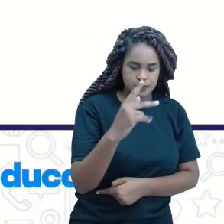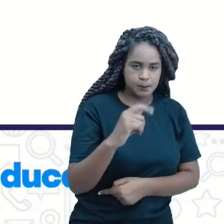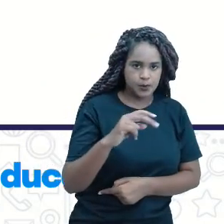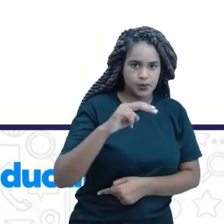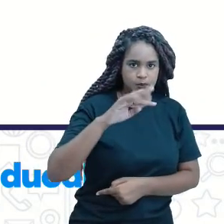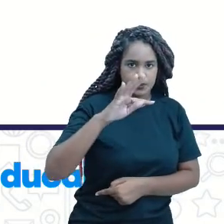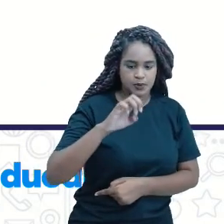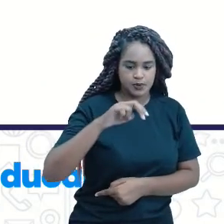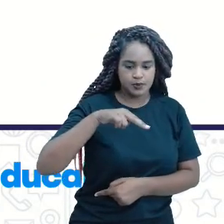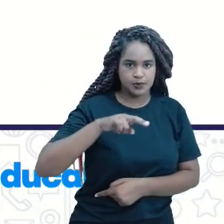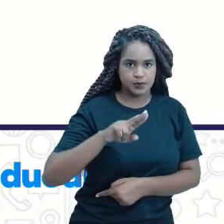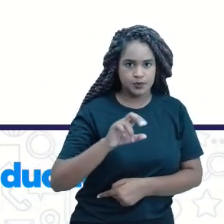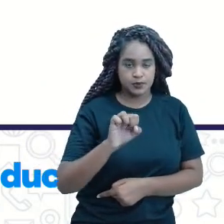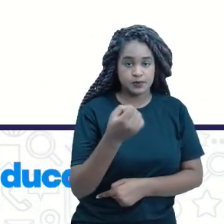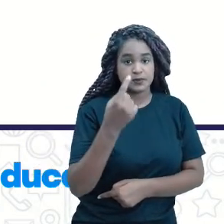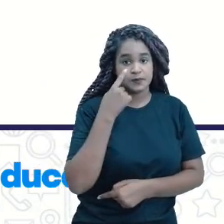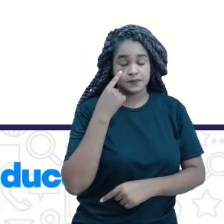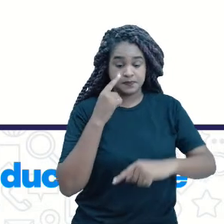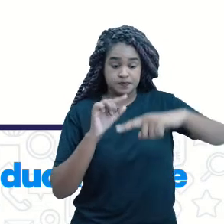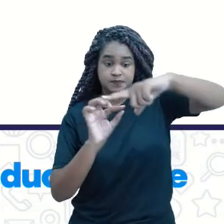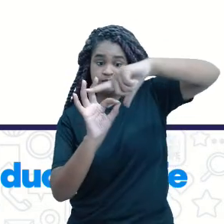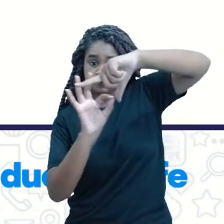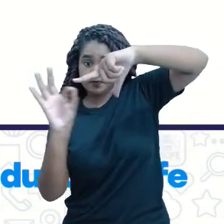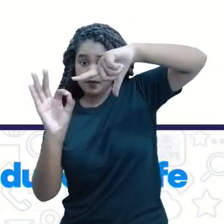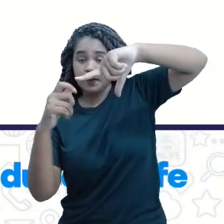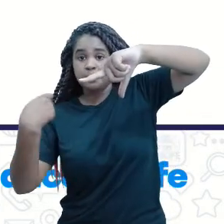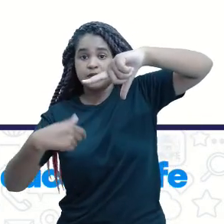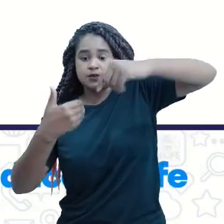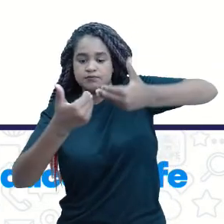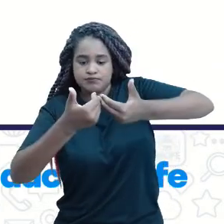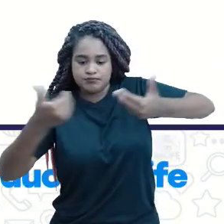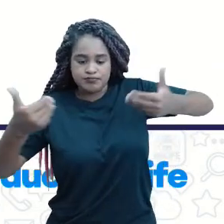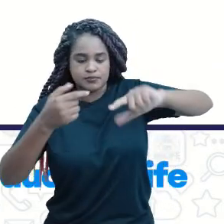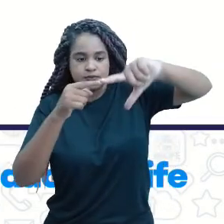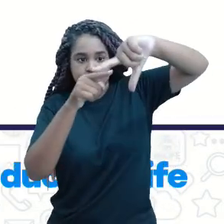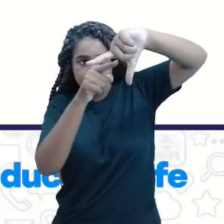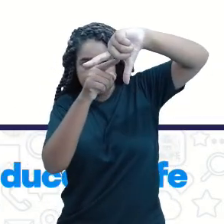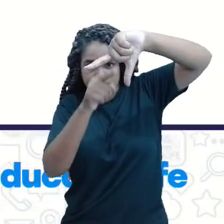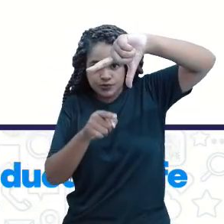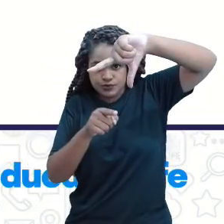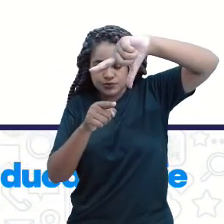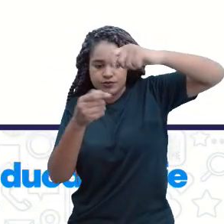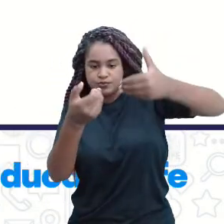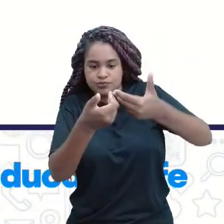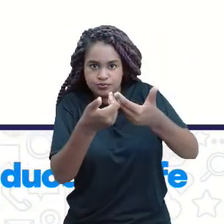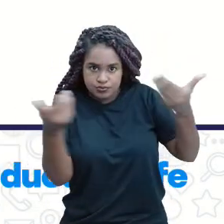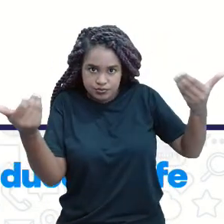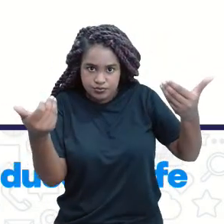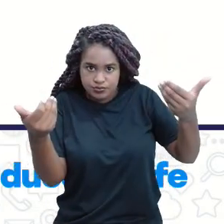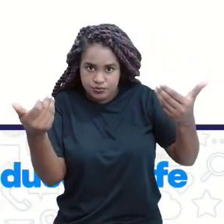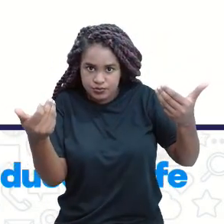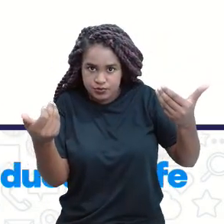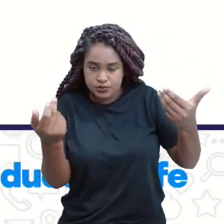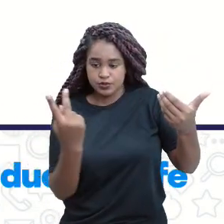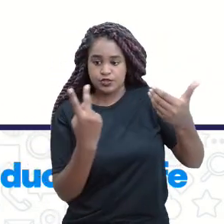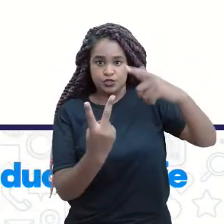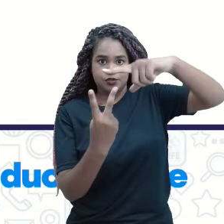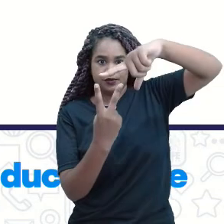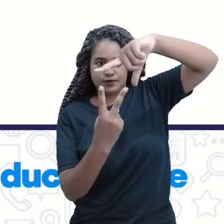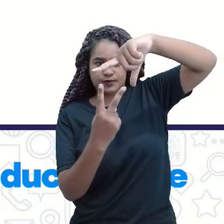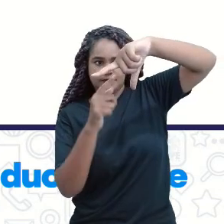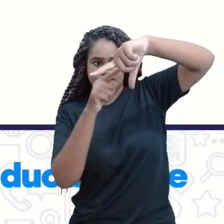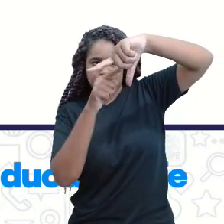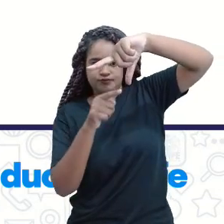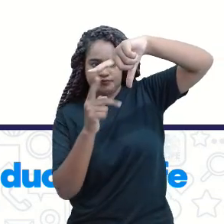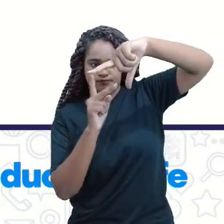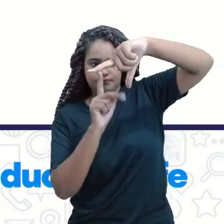separada, certo? Em 2 segmentos, tá? A partir de quando a gente traçou aí essa altura, certo? Então, esses